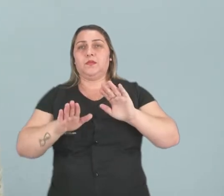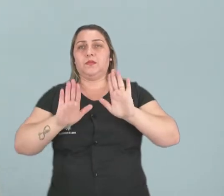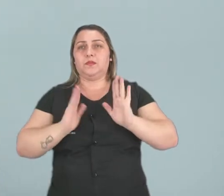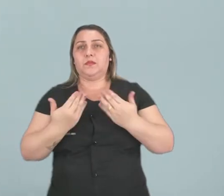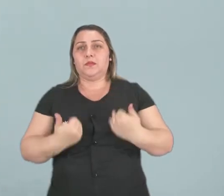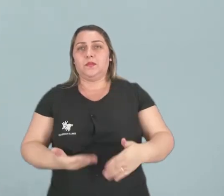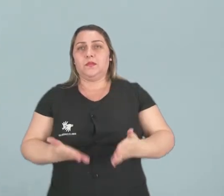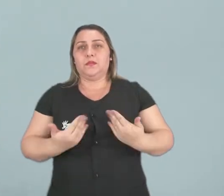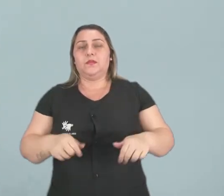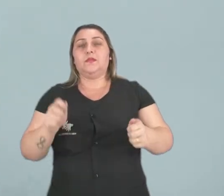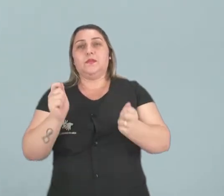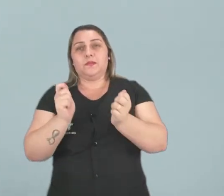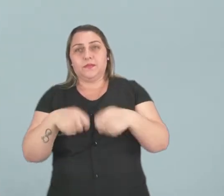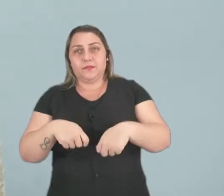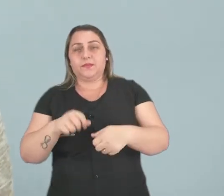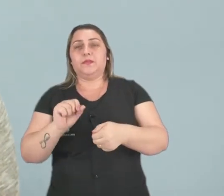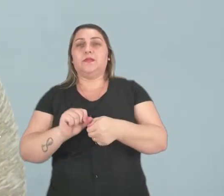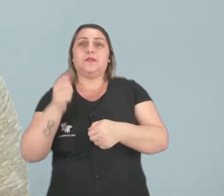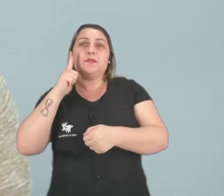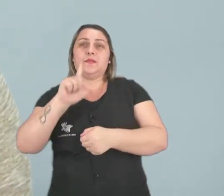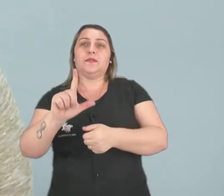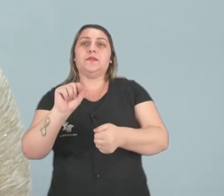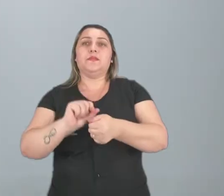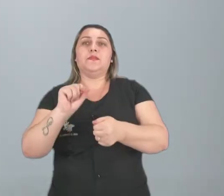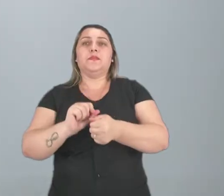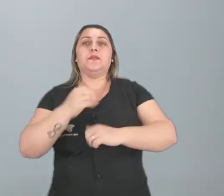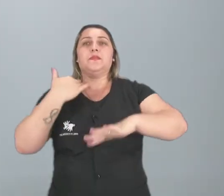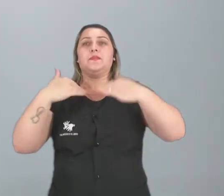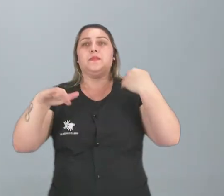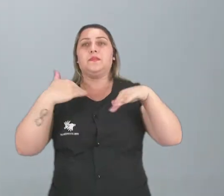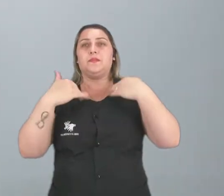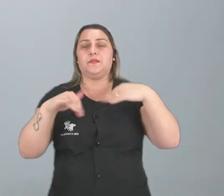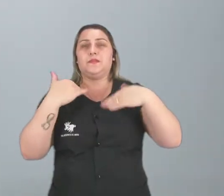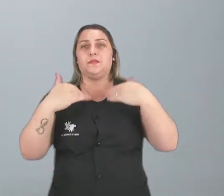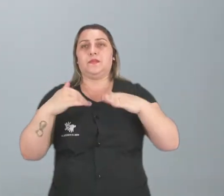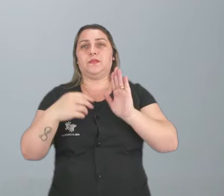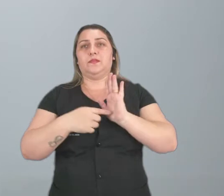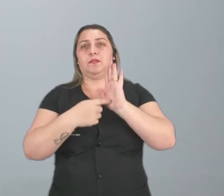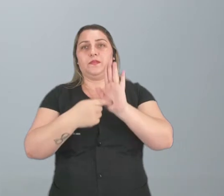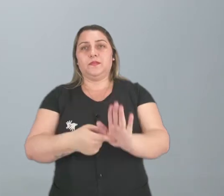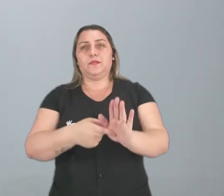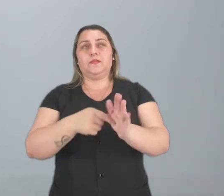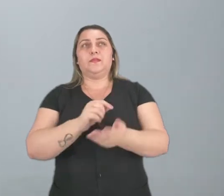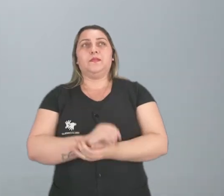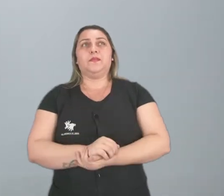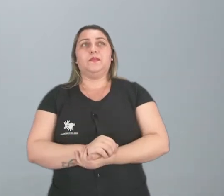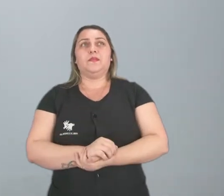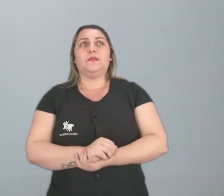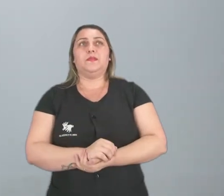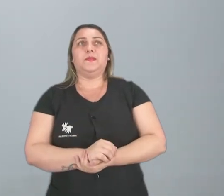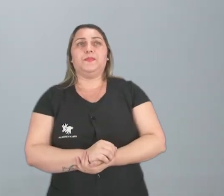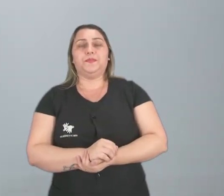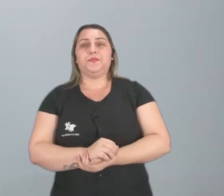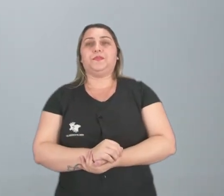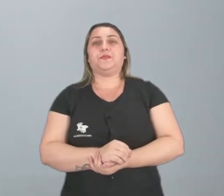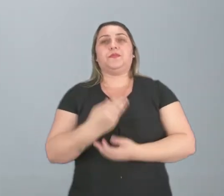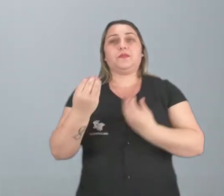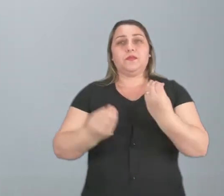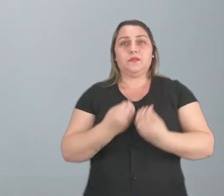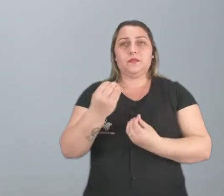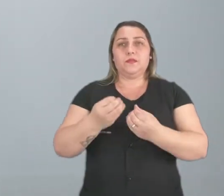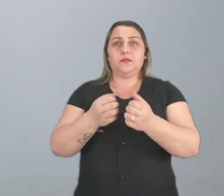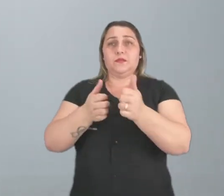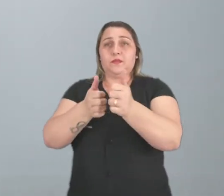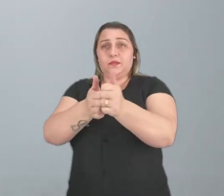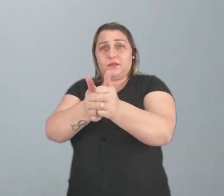Para poder fazer aqueles movimentos, aquelas apresentações. E é bem interessante, né? Como esse tiro de